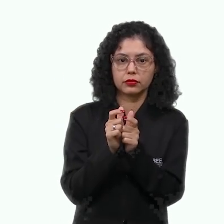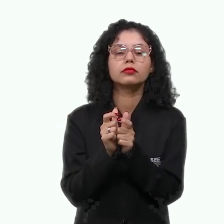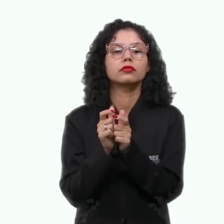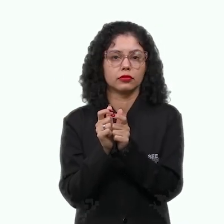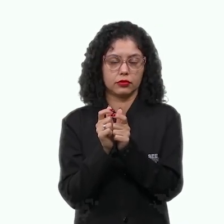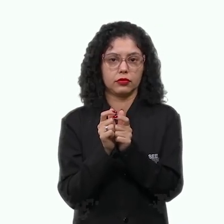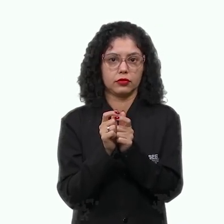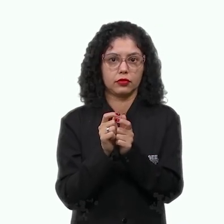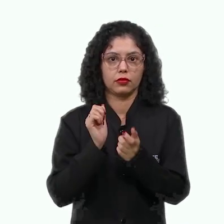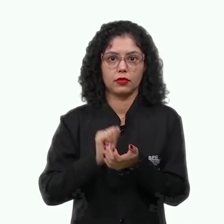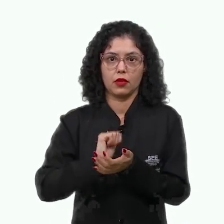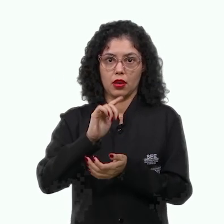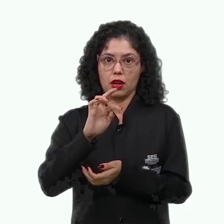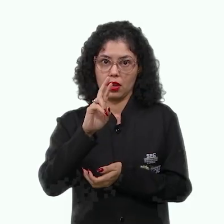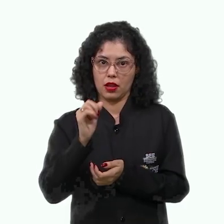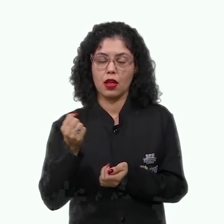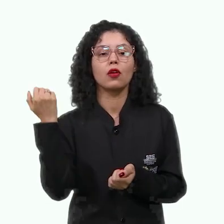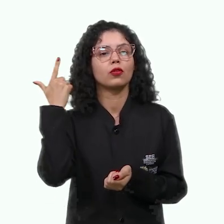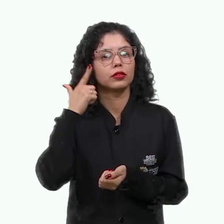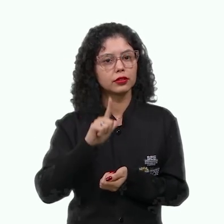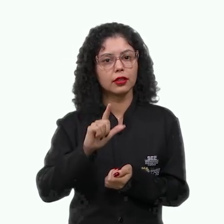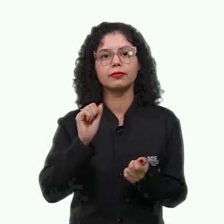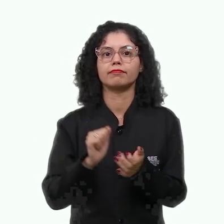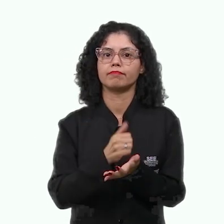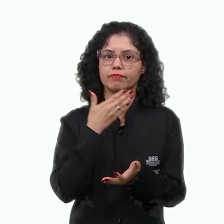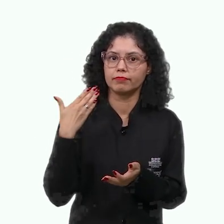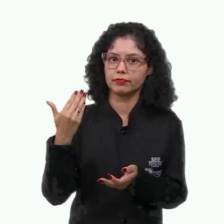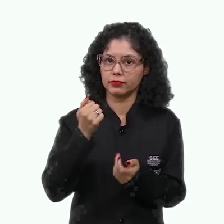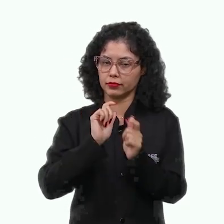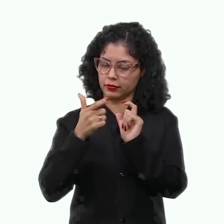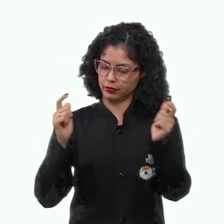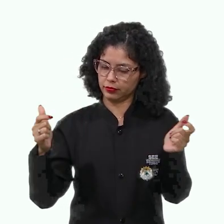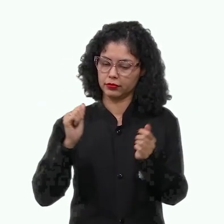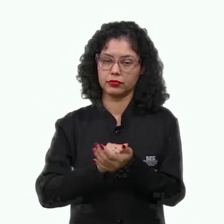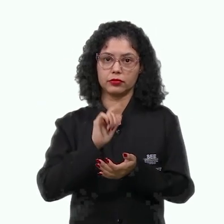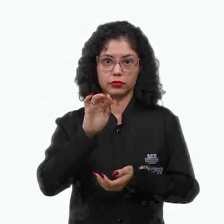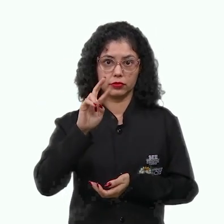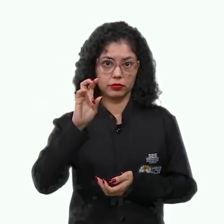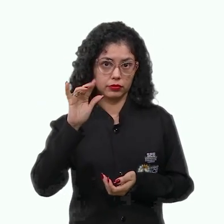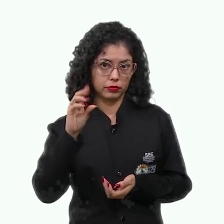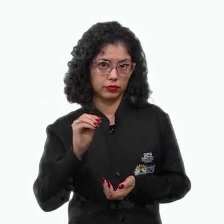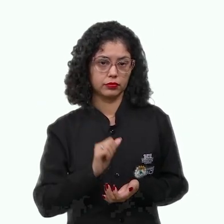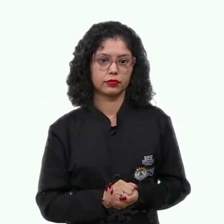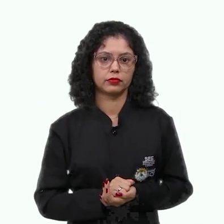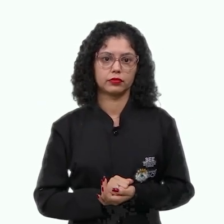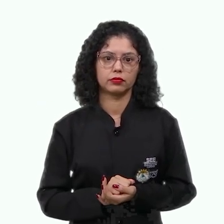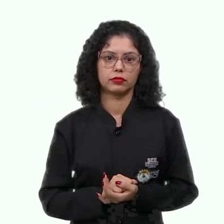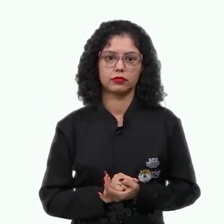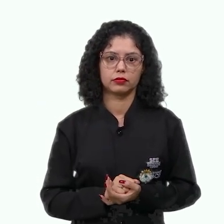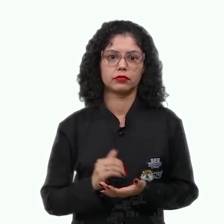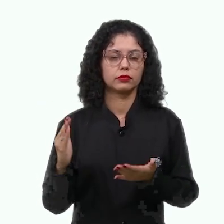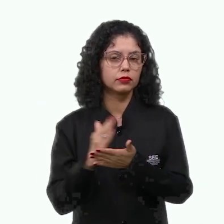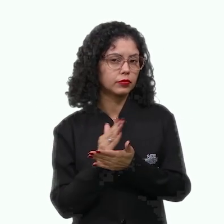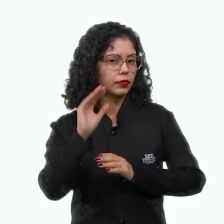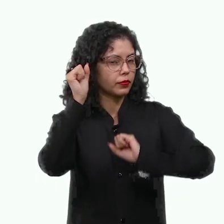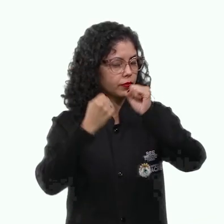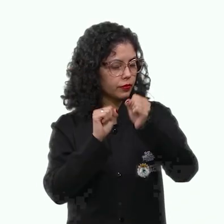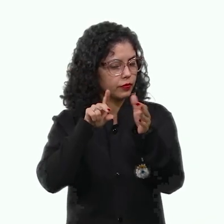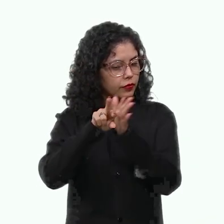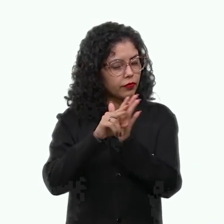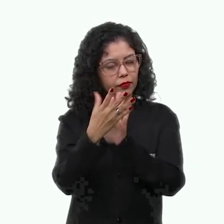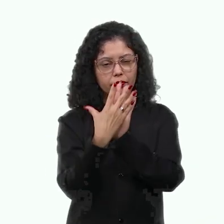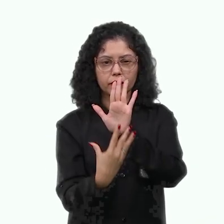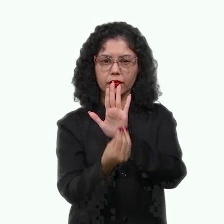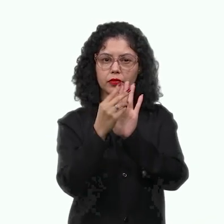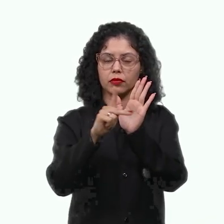cabeça de um alfinete, mas é capaz de salvar hectares inteiros de lavoura. Algumas biofábricas conseguem